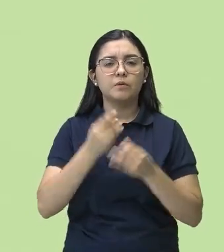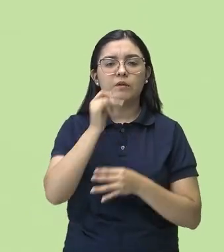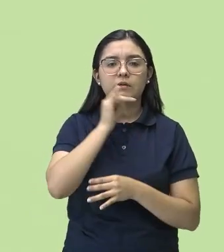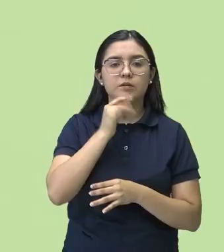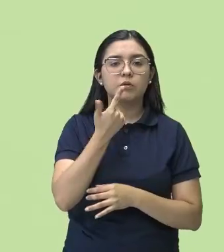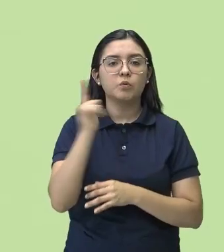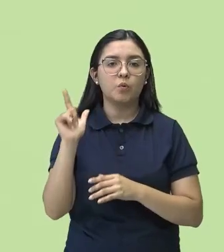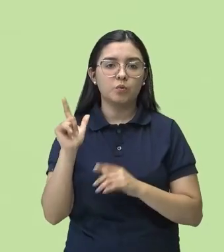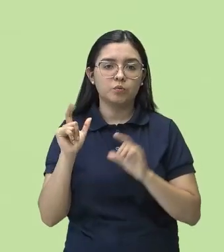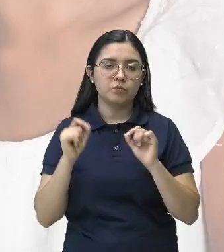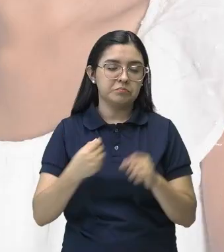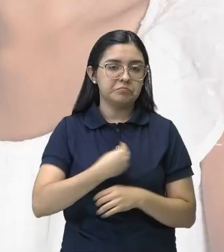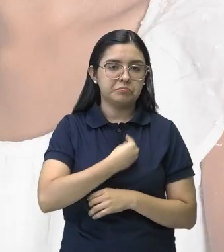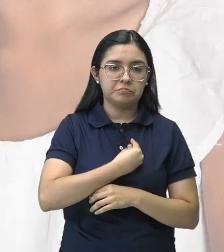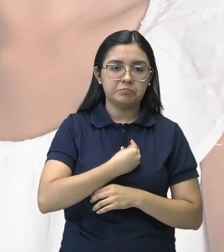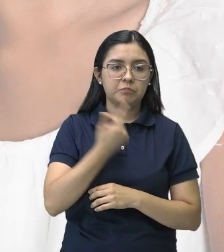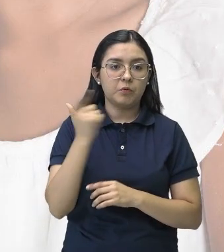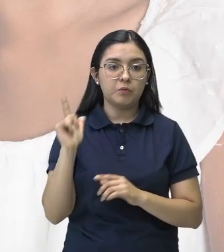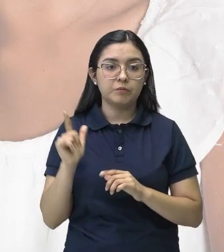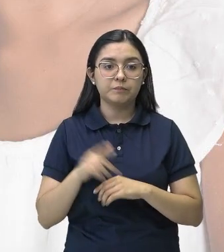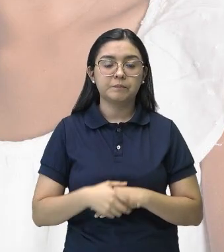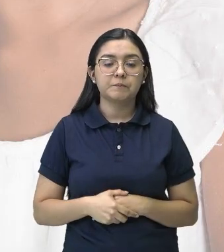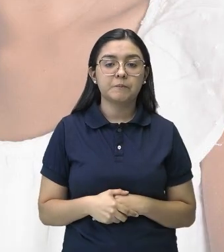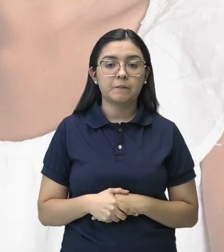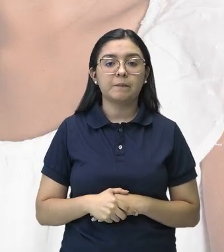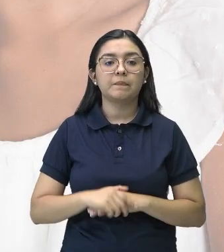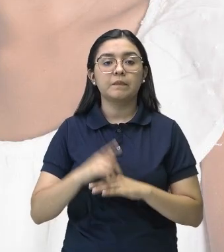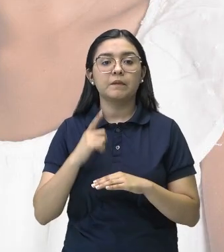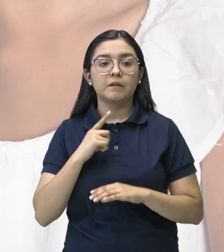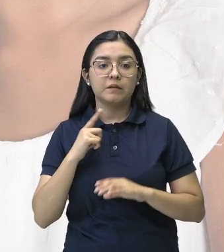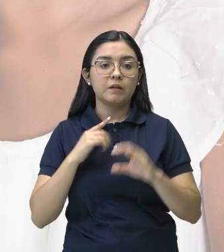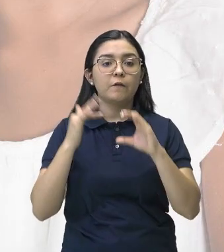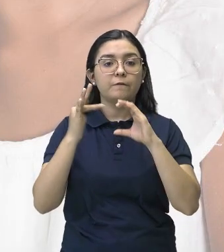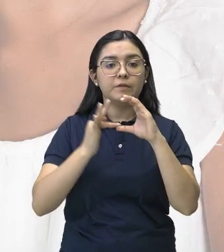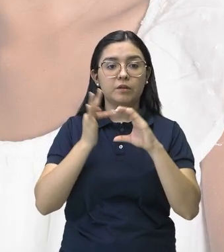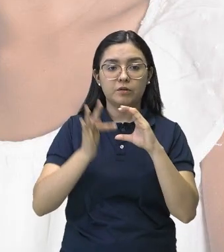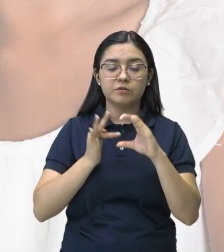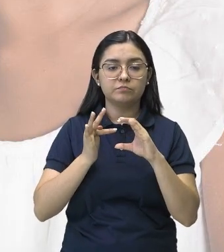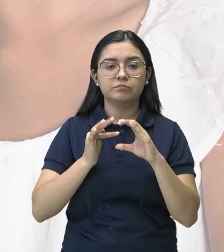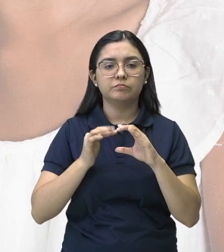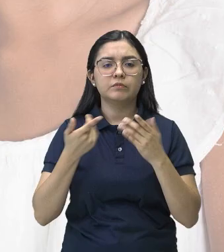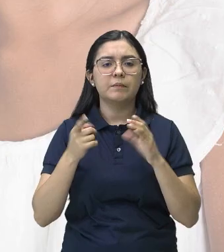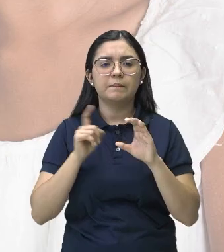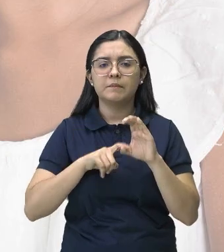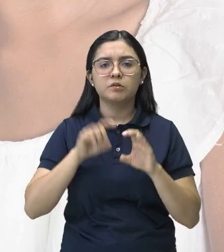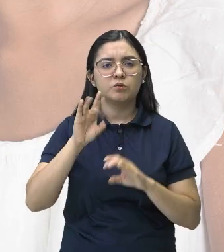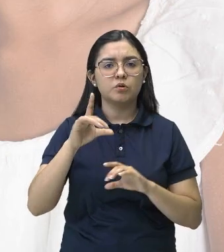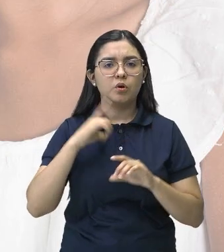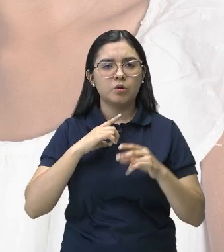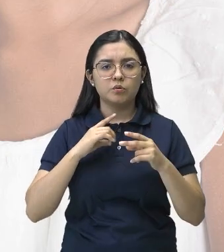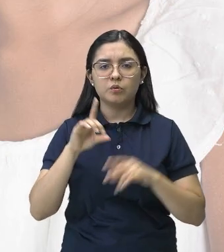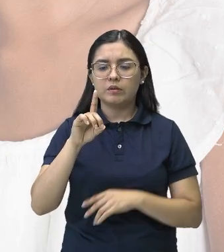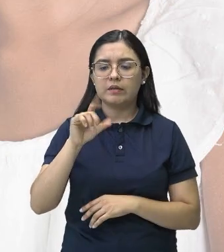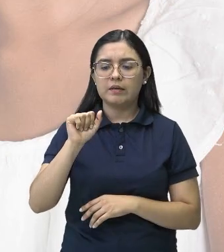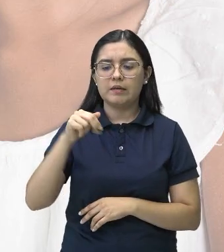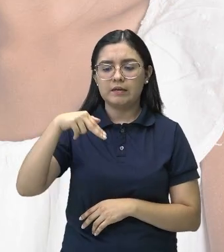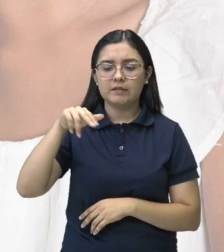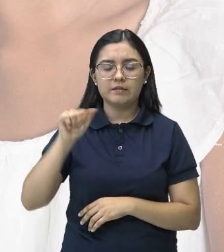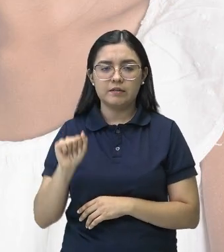em outros seres vivos? Vamos entender um pouquinho. O fenótipo ele não depende só do DNA, ele não é